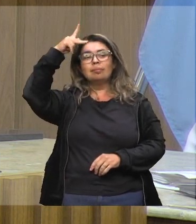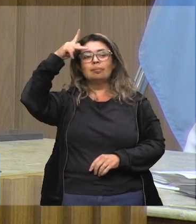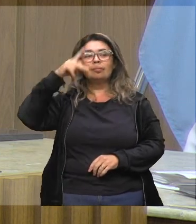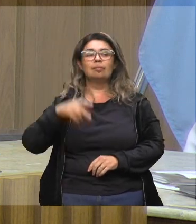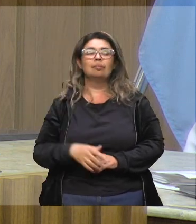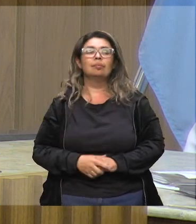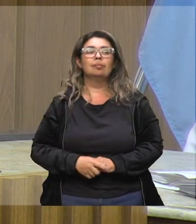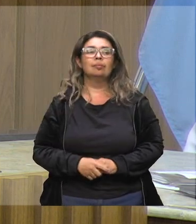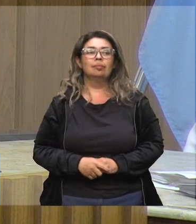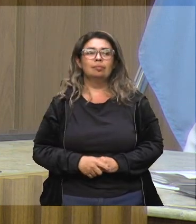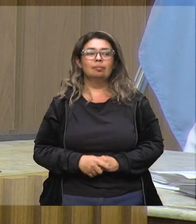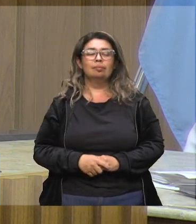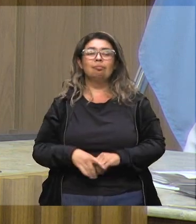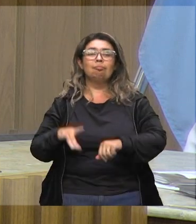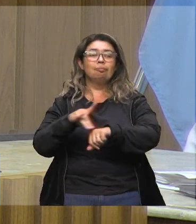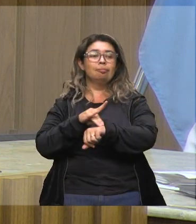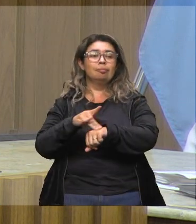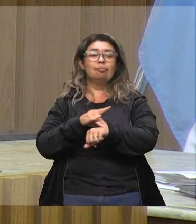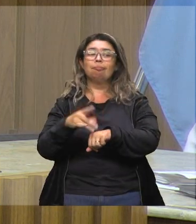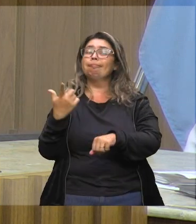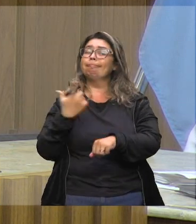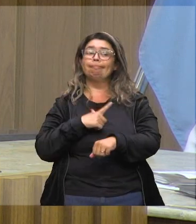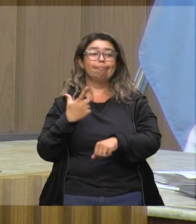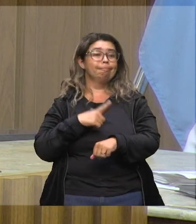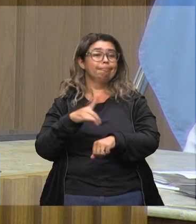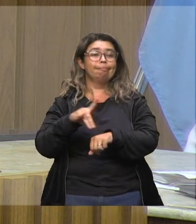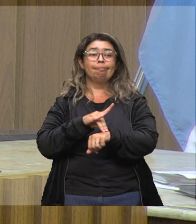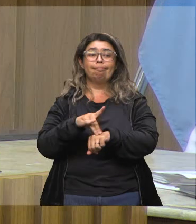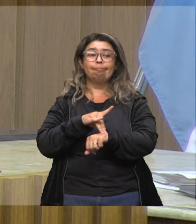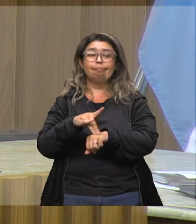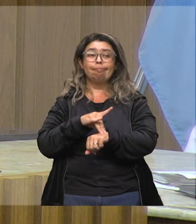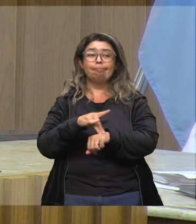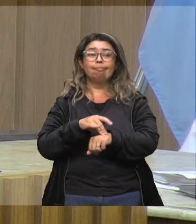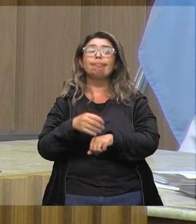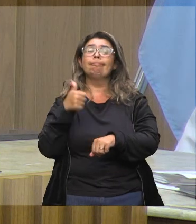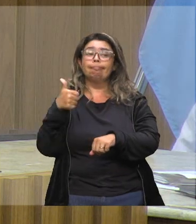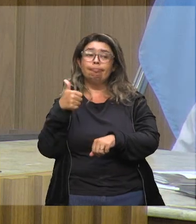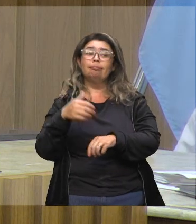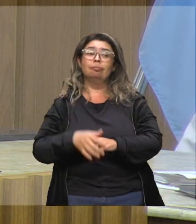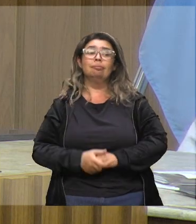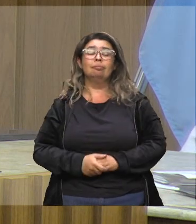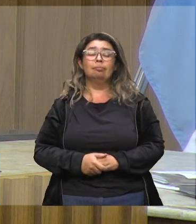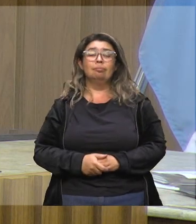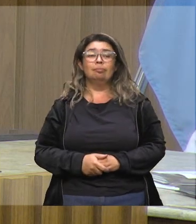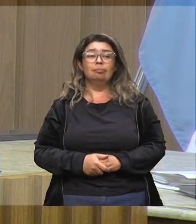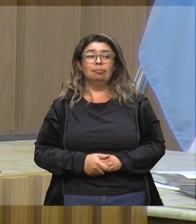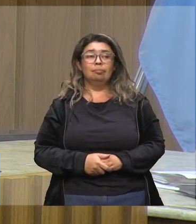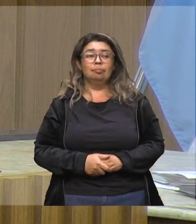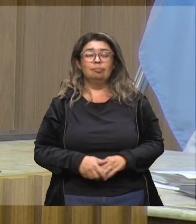lá que não tiveram o asfaltamento. Também fiz um requerimento.